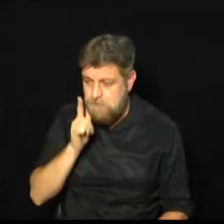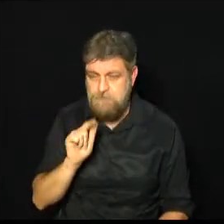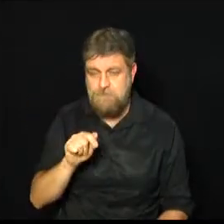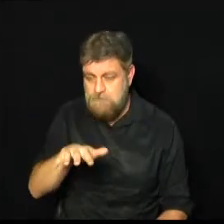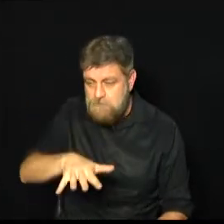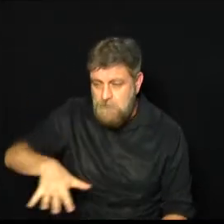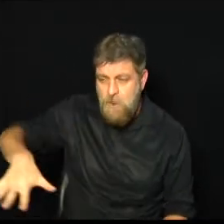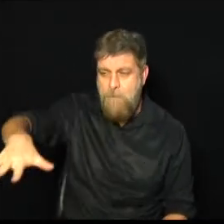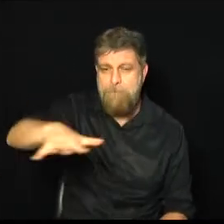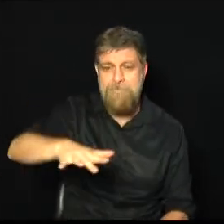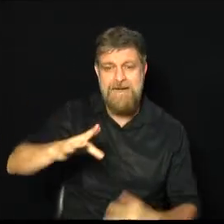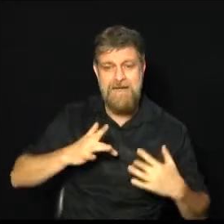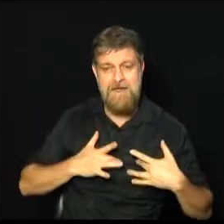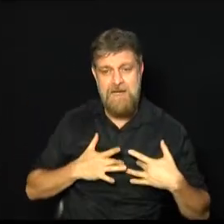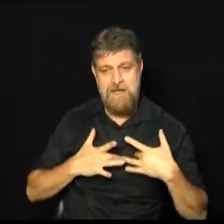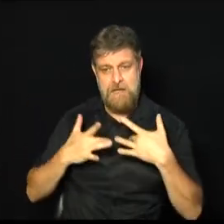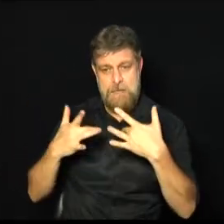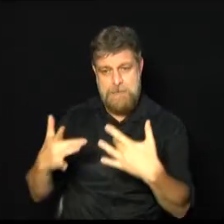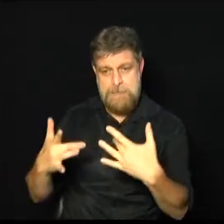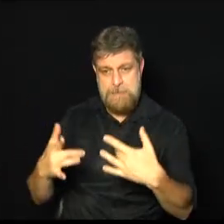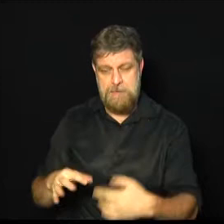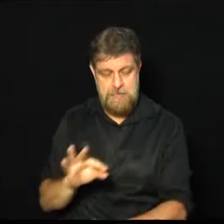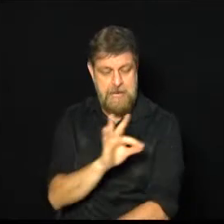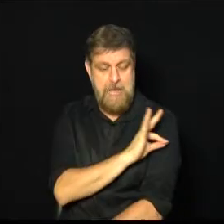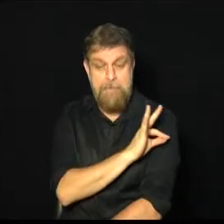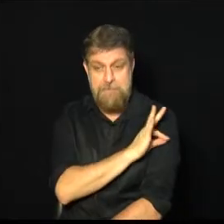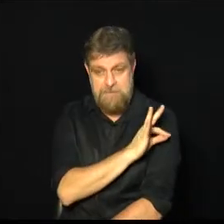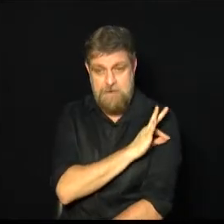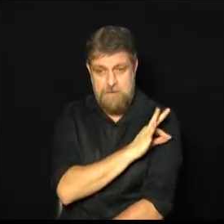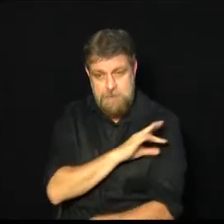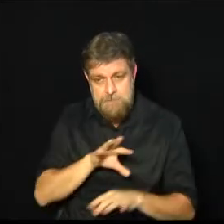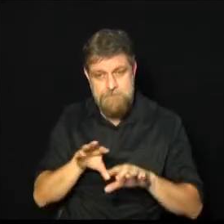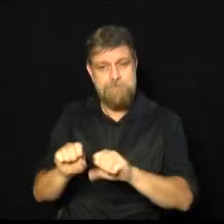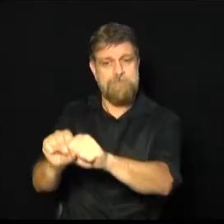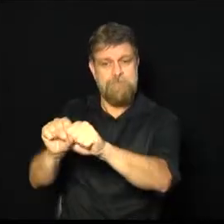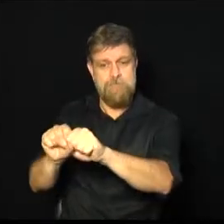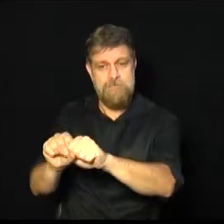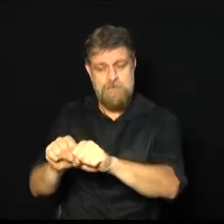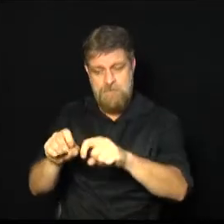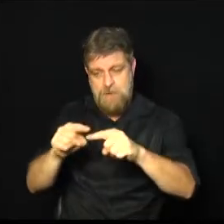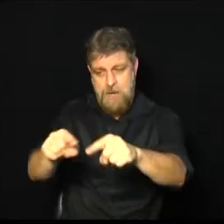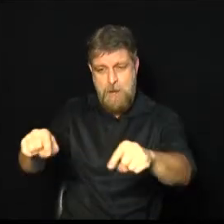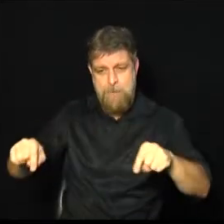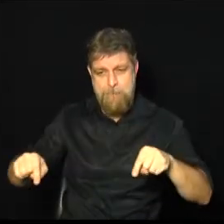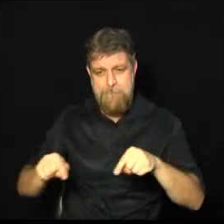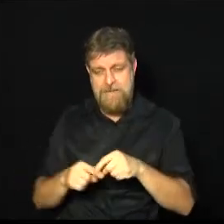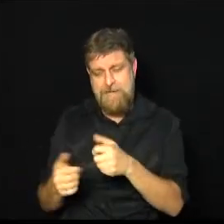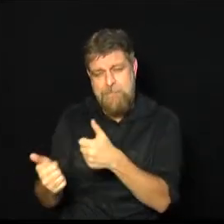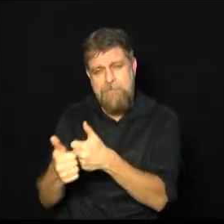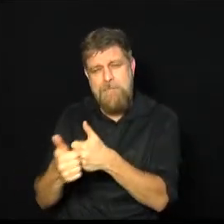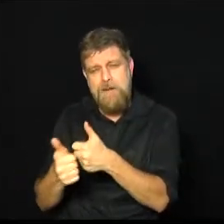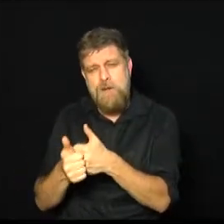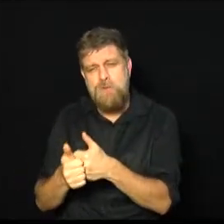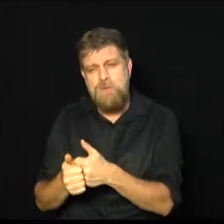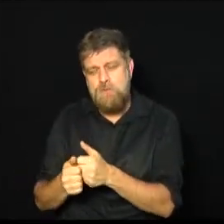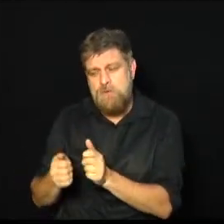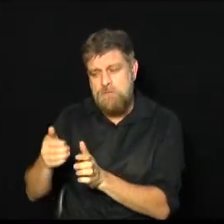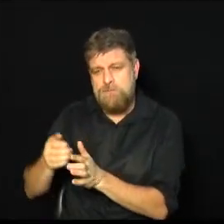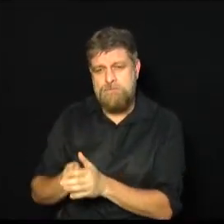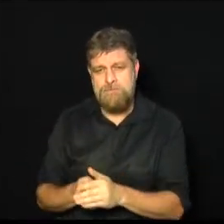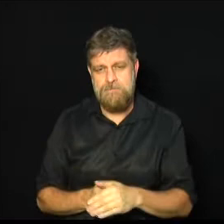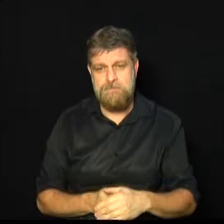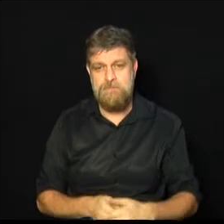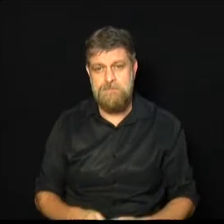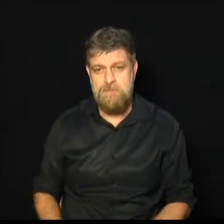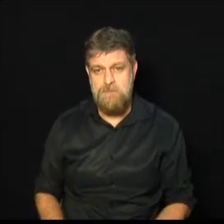área que foi doada pelo DENIT para a Prefeitura de Campinas, que é uma área que fica entre ali a estação rodoviária, ou